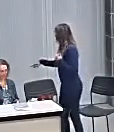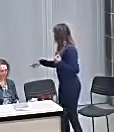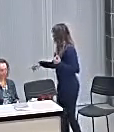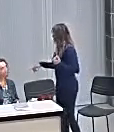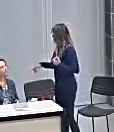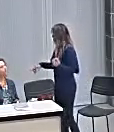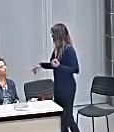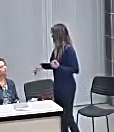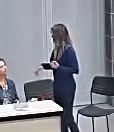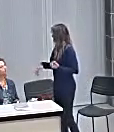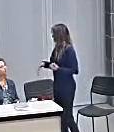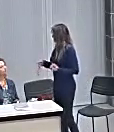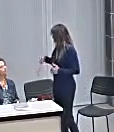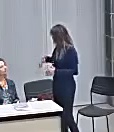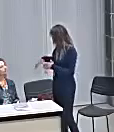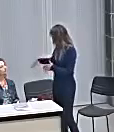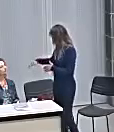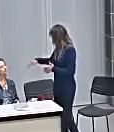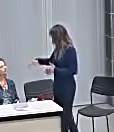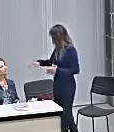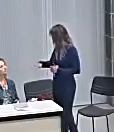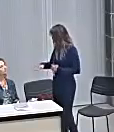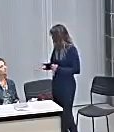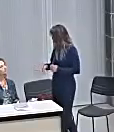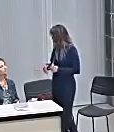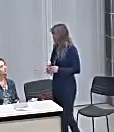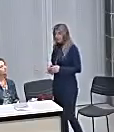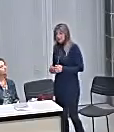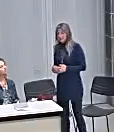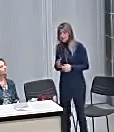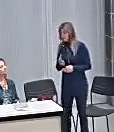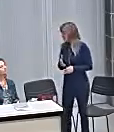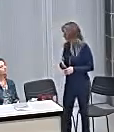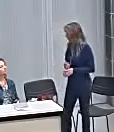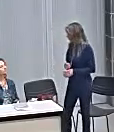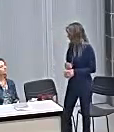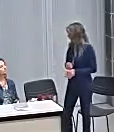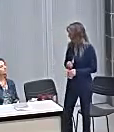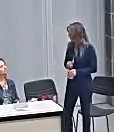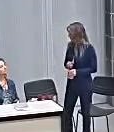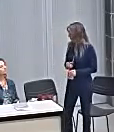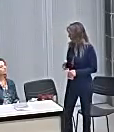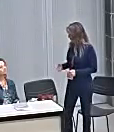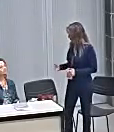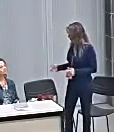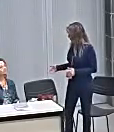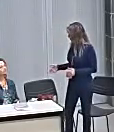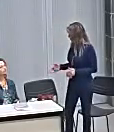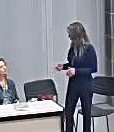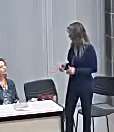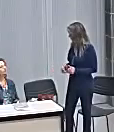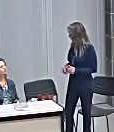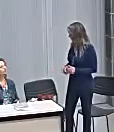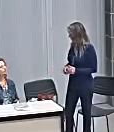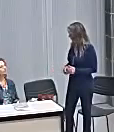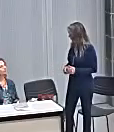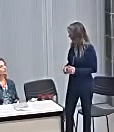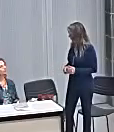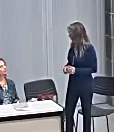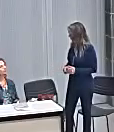ou intermunicipal é um dos negócios mais lucrativos que existem na face da terra eu diria que é ao lado do